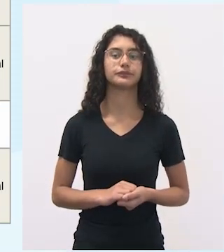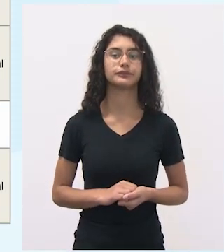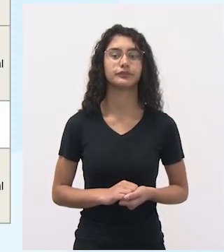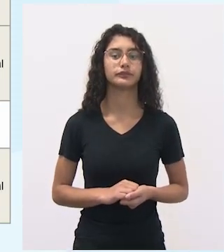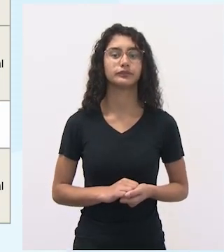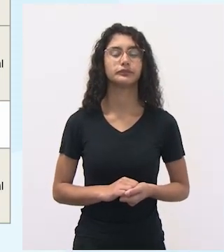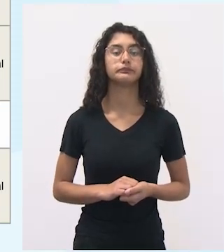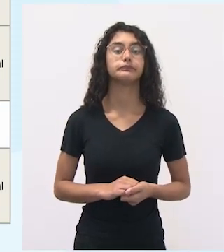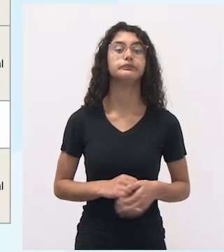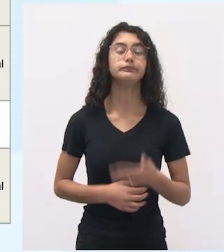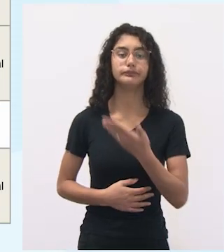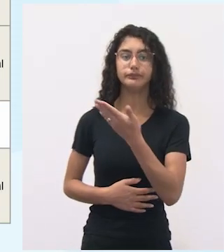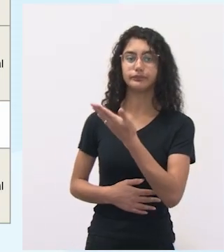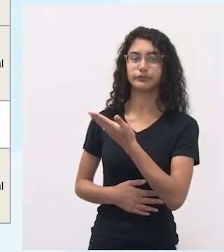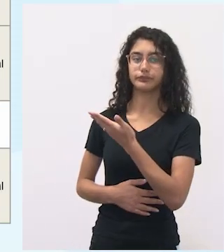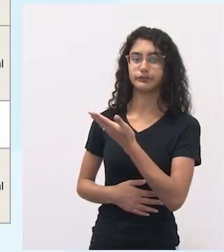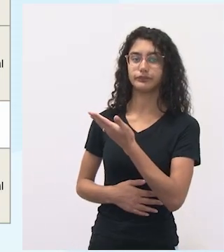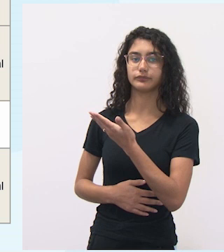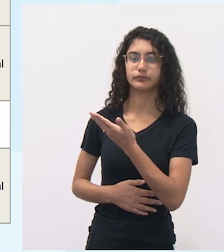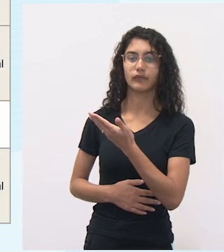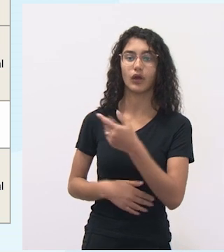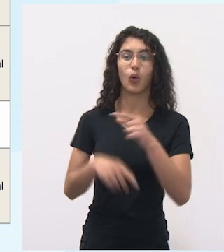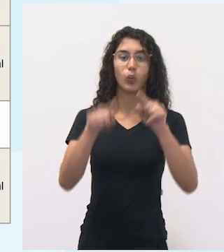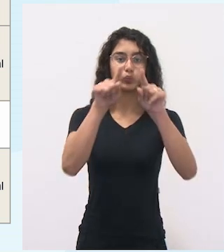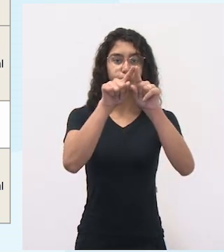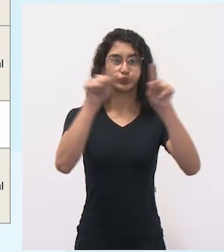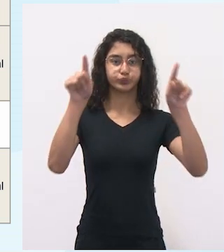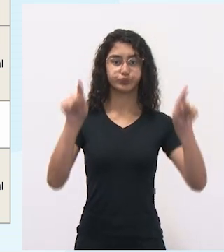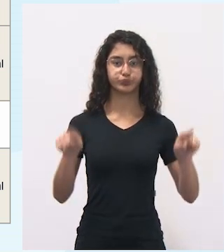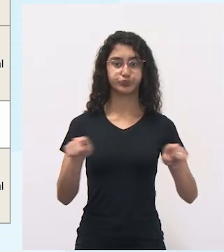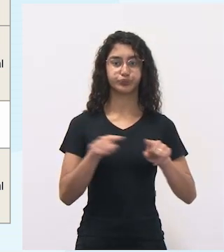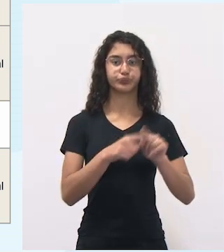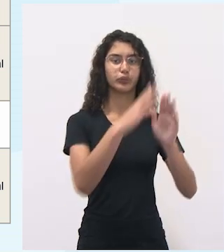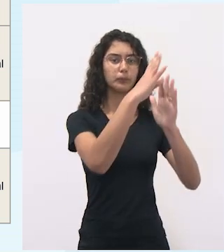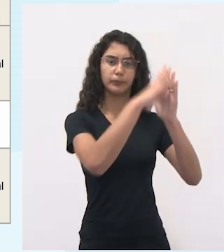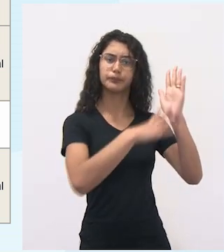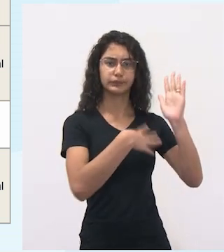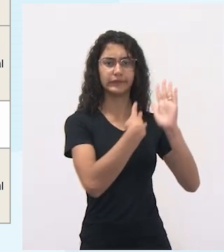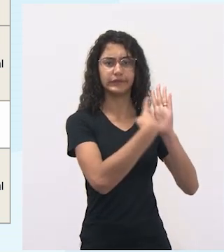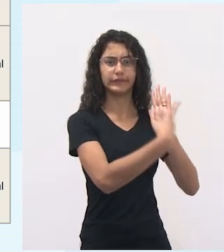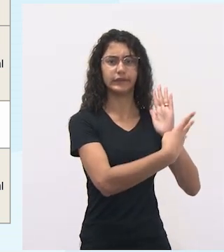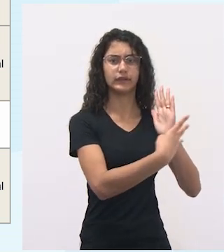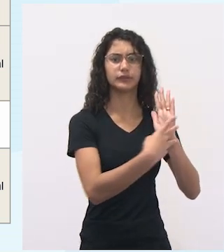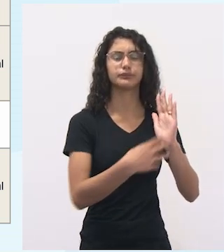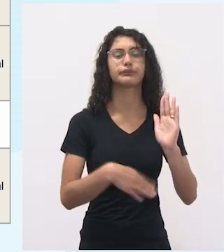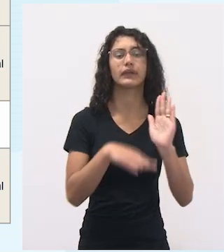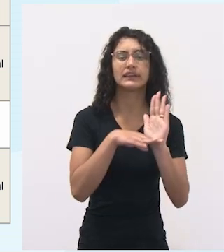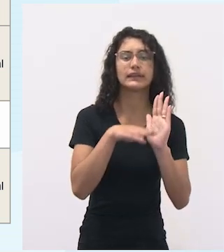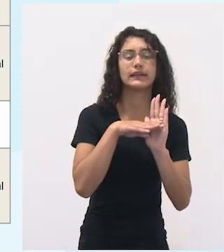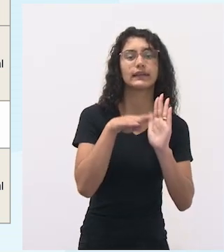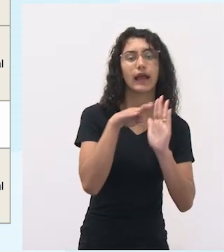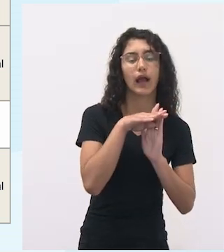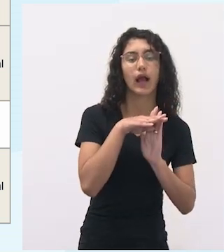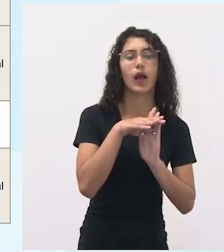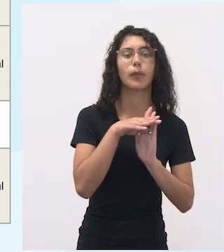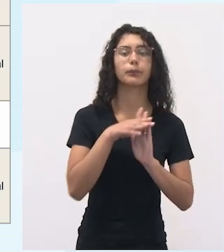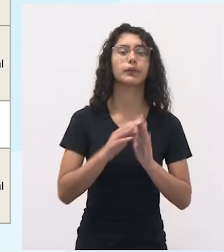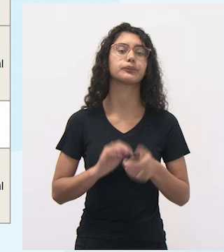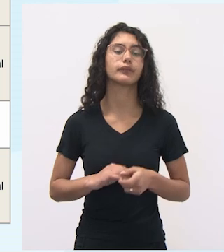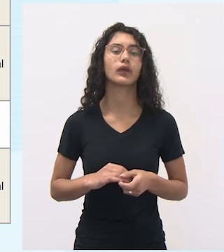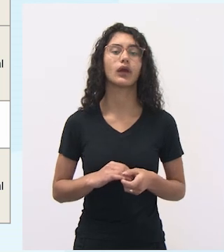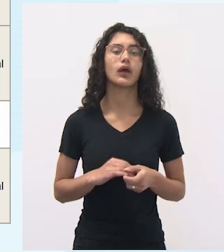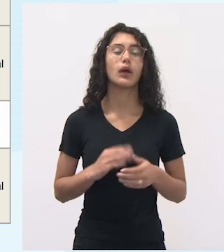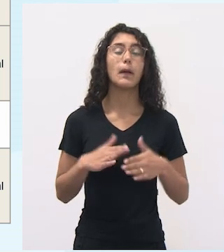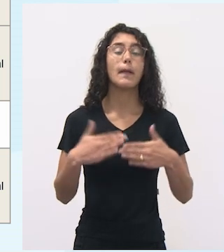Aqui nós fizemos um quadro sintético das etapas avaliadas, dos testes, matriz de referência, qual é o